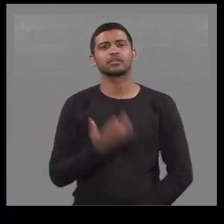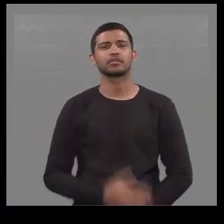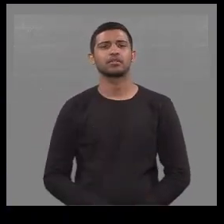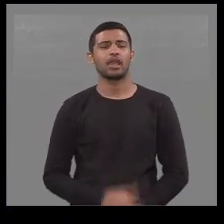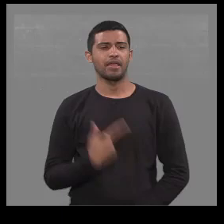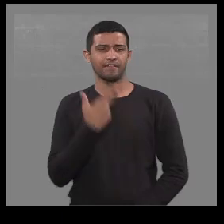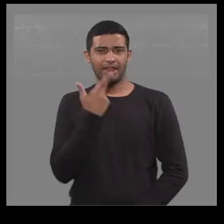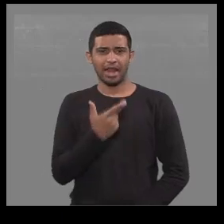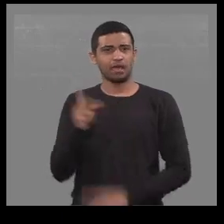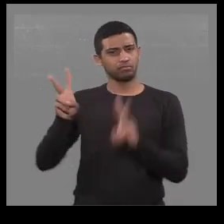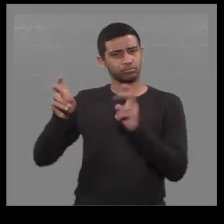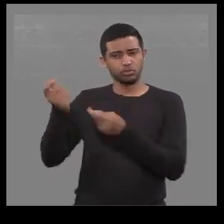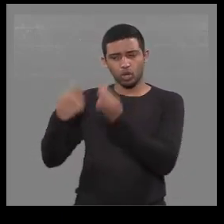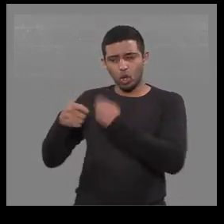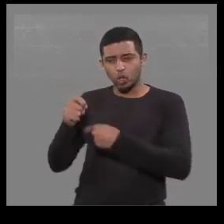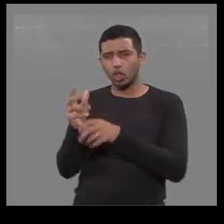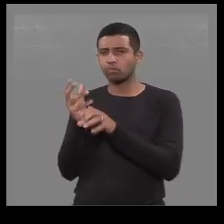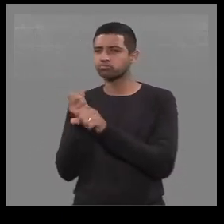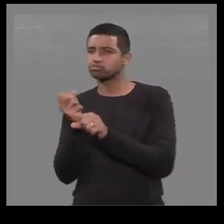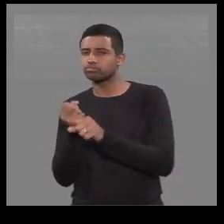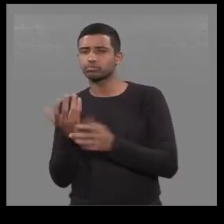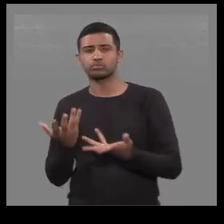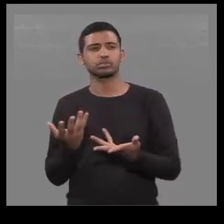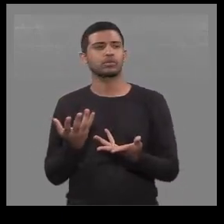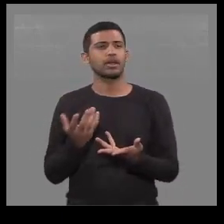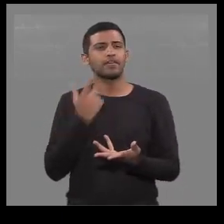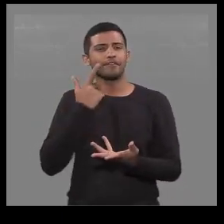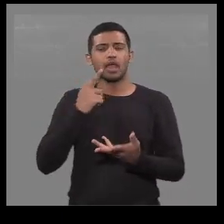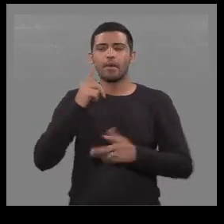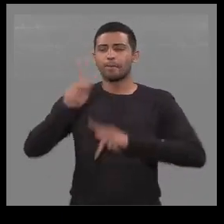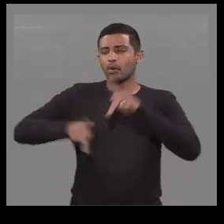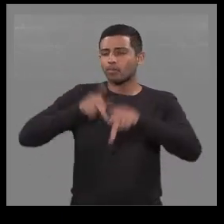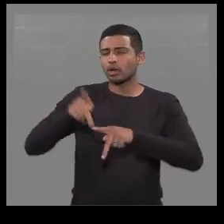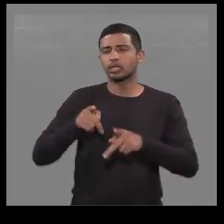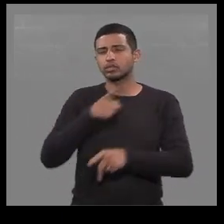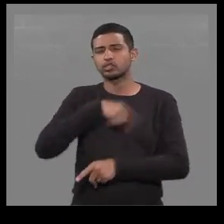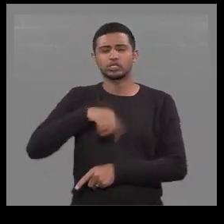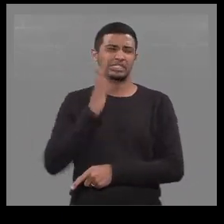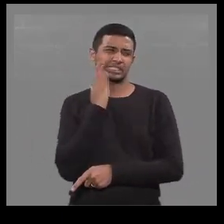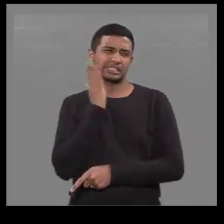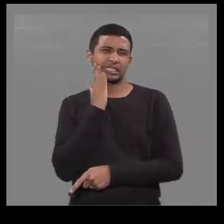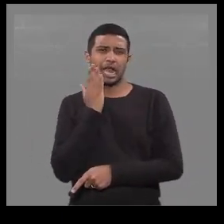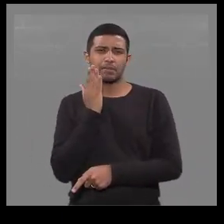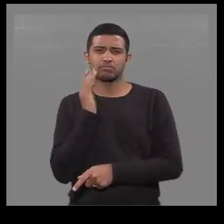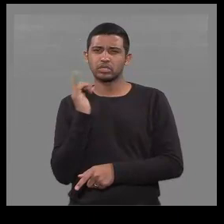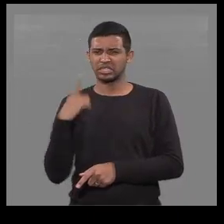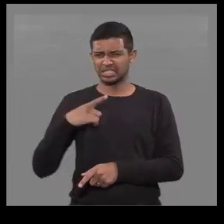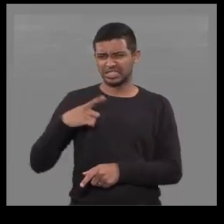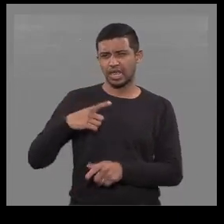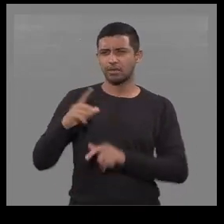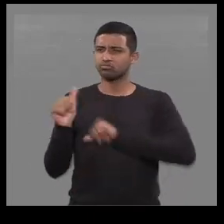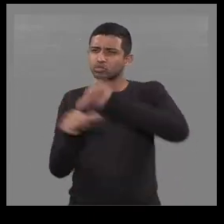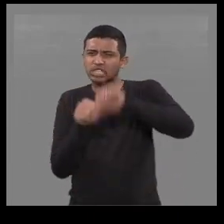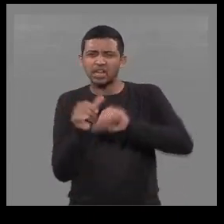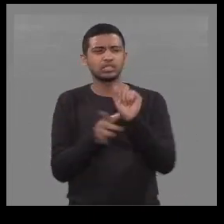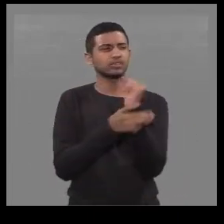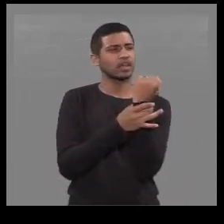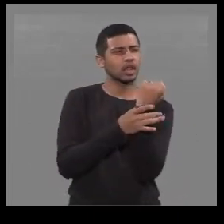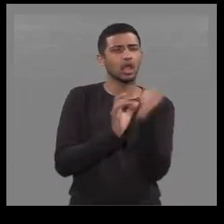investir na questão econômica, financeira de uma população, a gente consegue impactos na questão